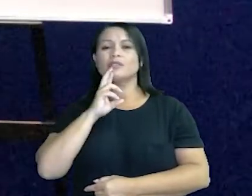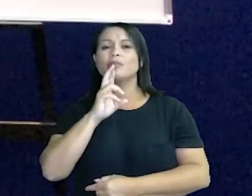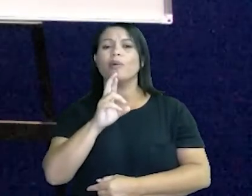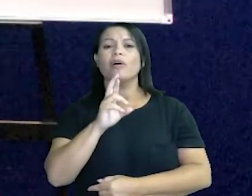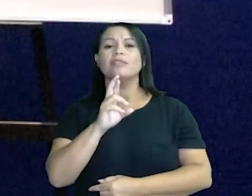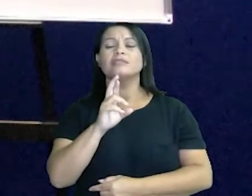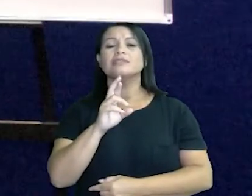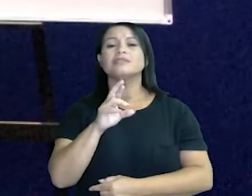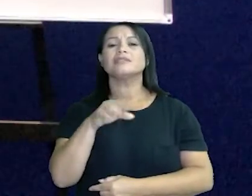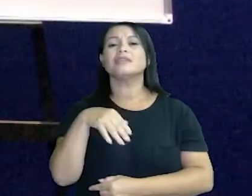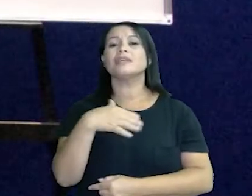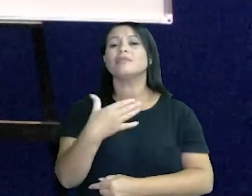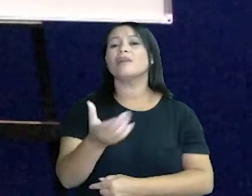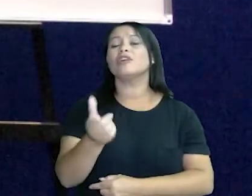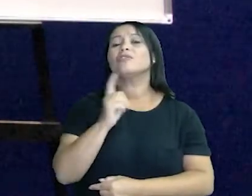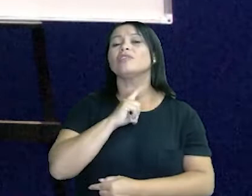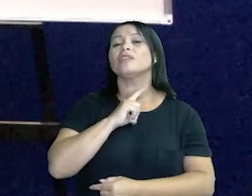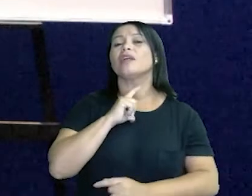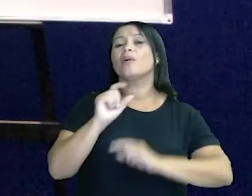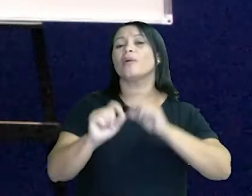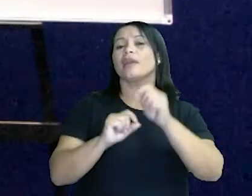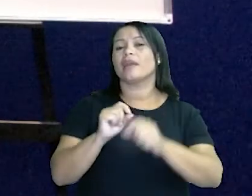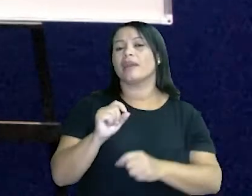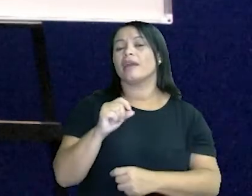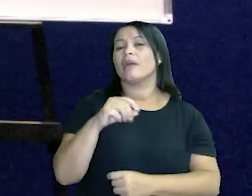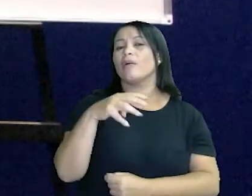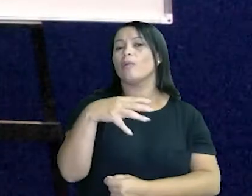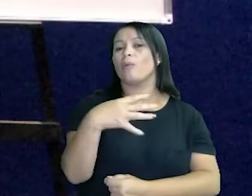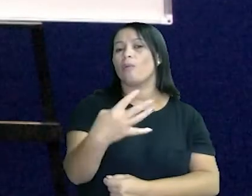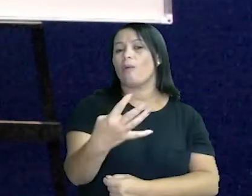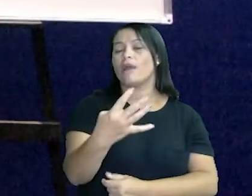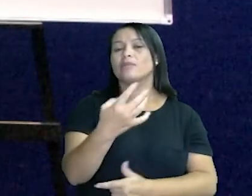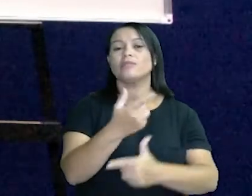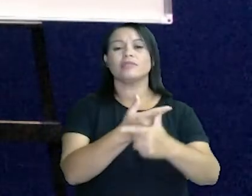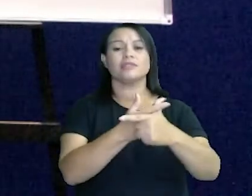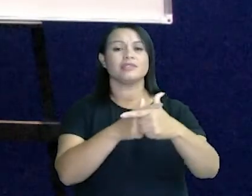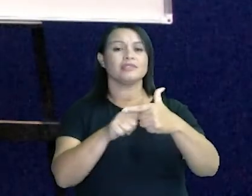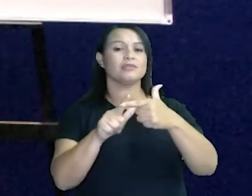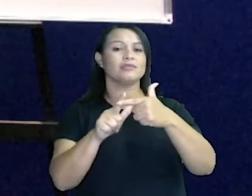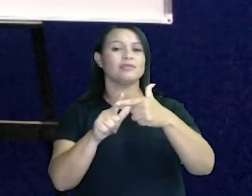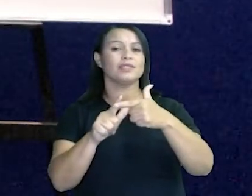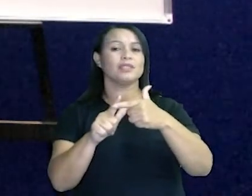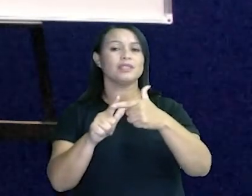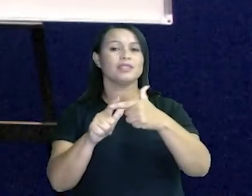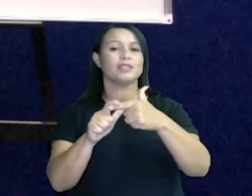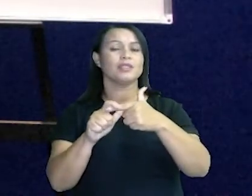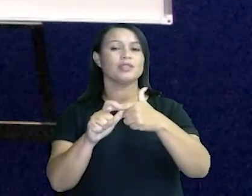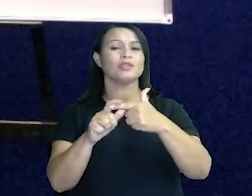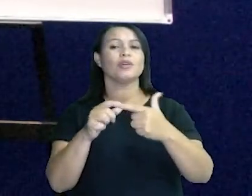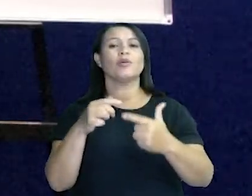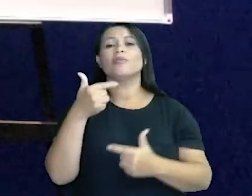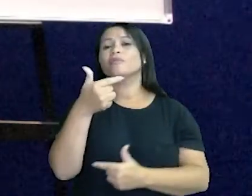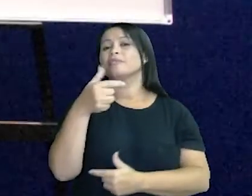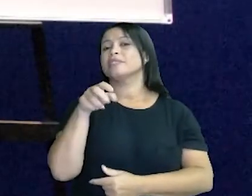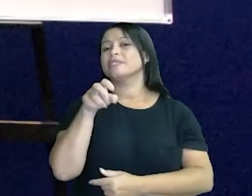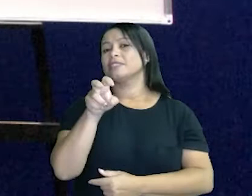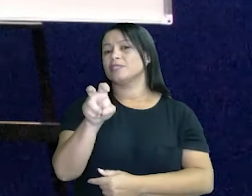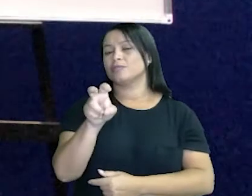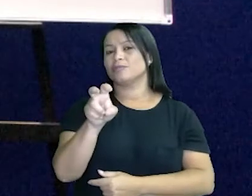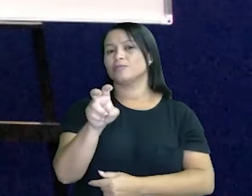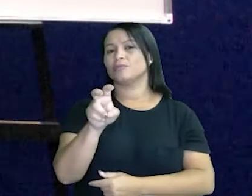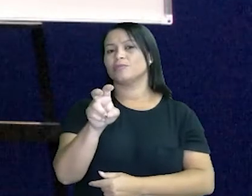aqui eu vou ter quatro / 25